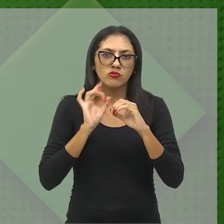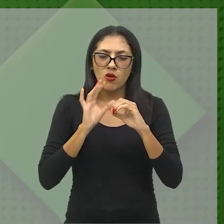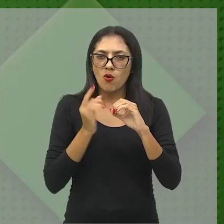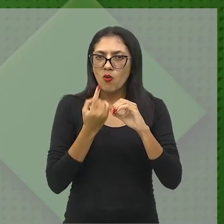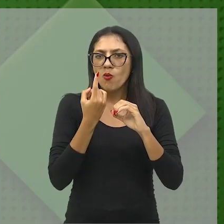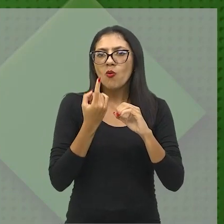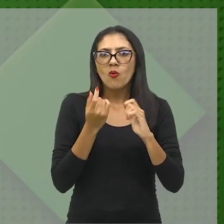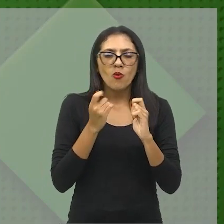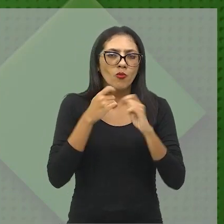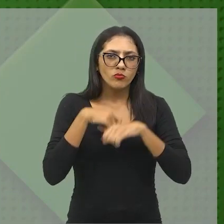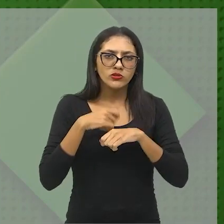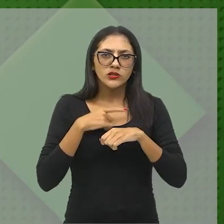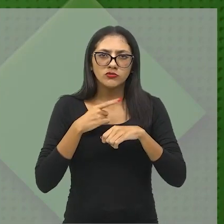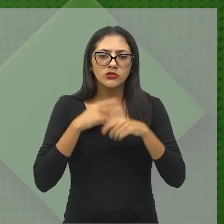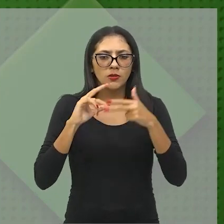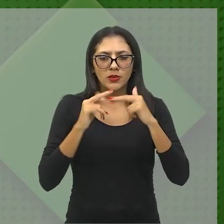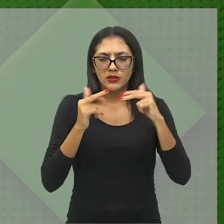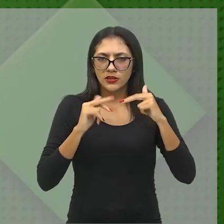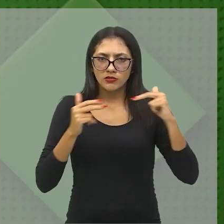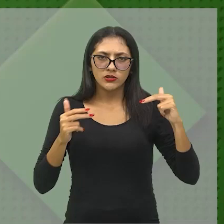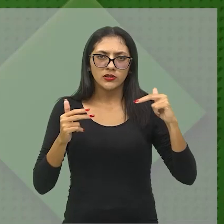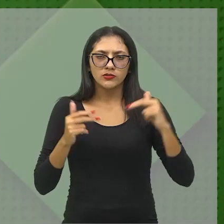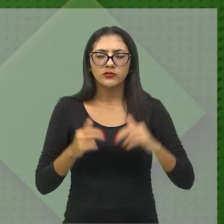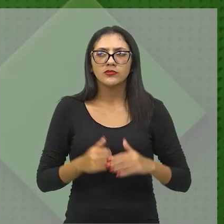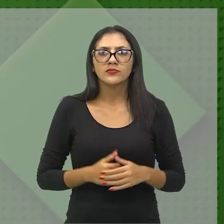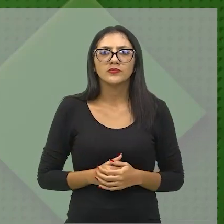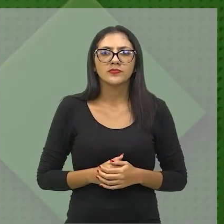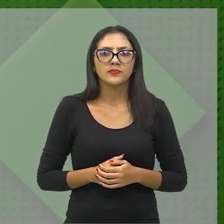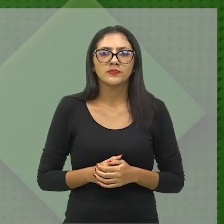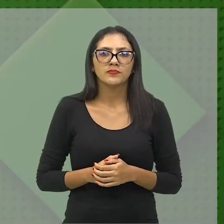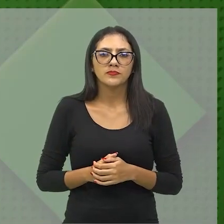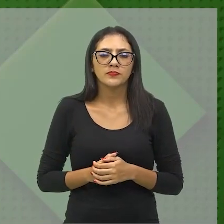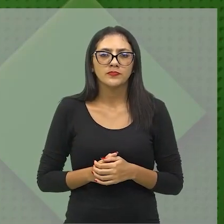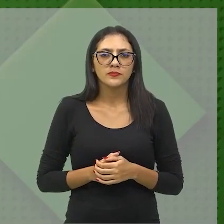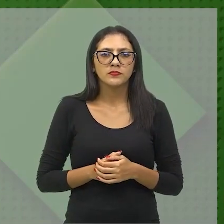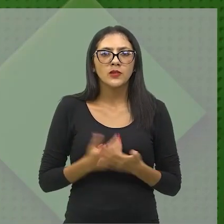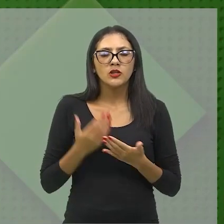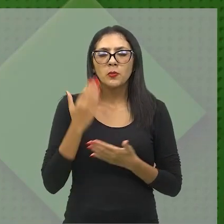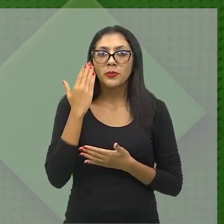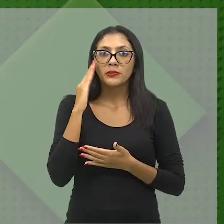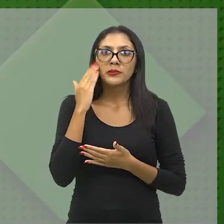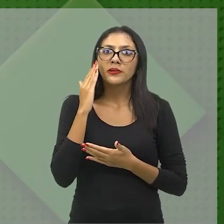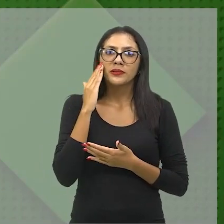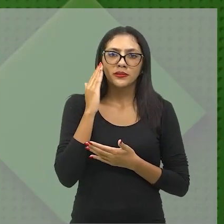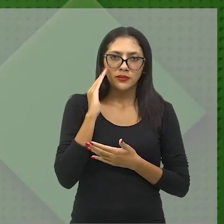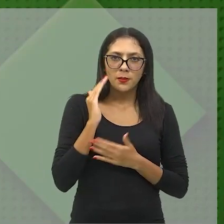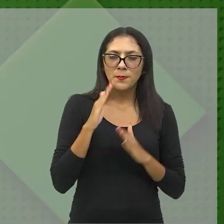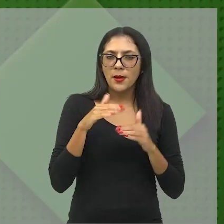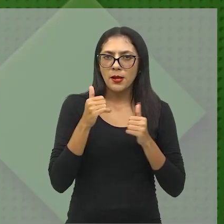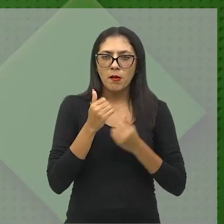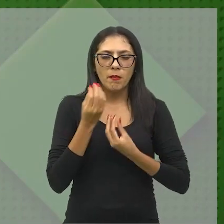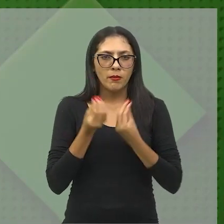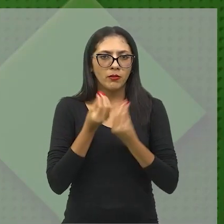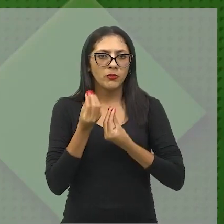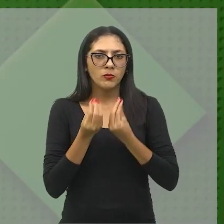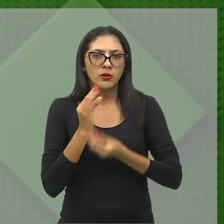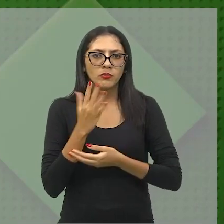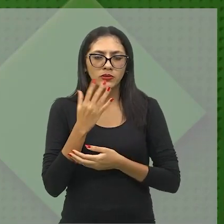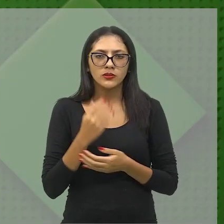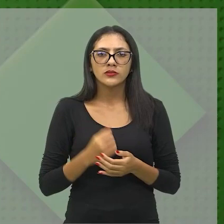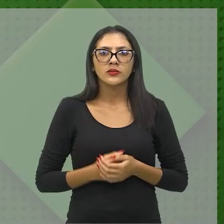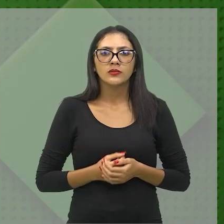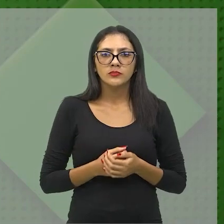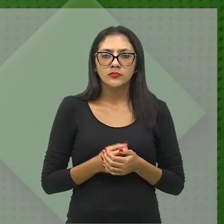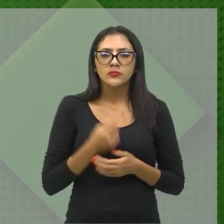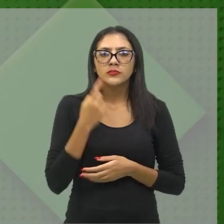eliminados, né? Somente ele vai fazer essa fecundação. Para a gente entender um pouco melhor dessa união aí do espermatozoide com o óvulo, a gente vai observar